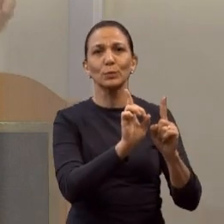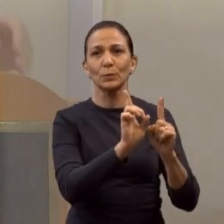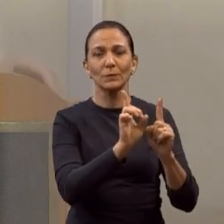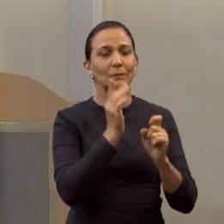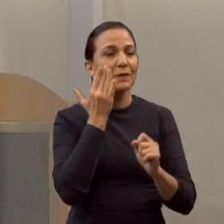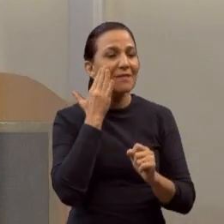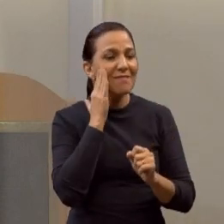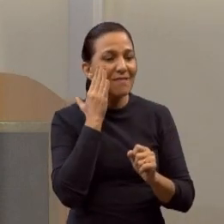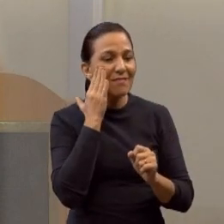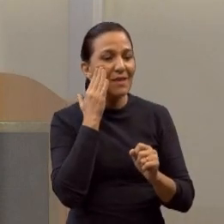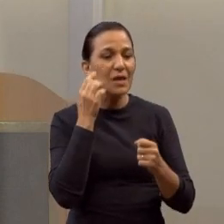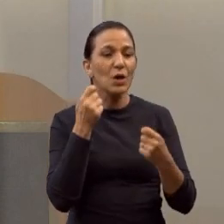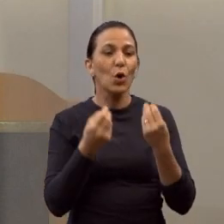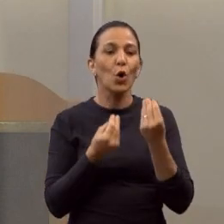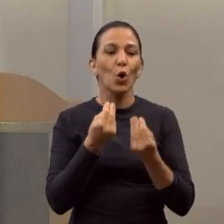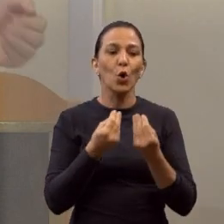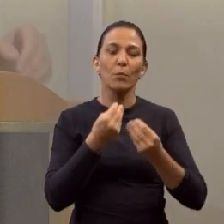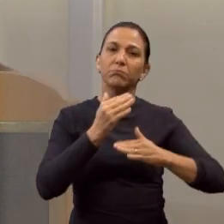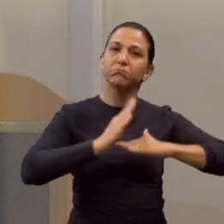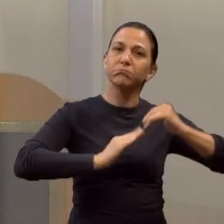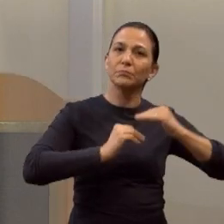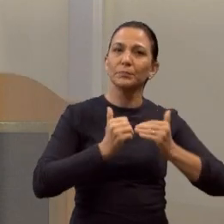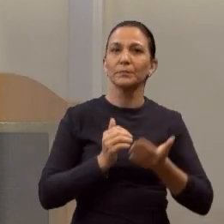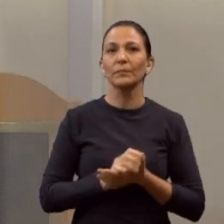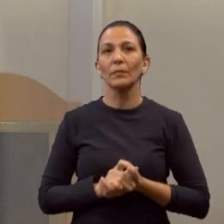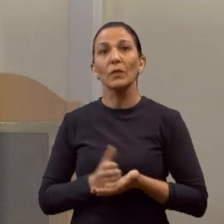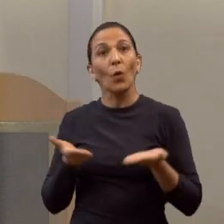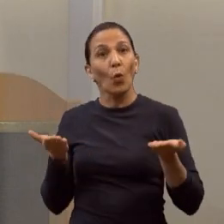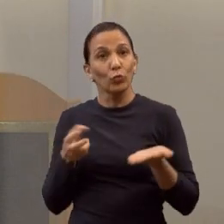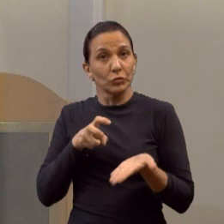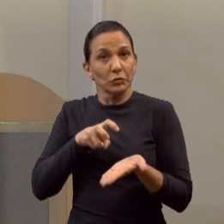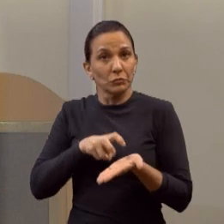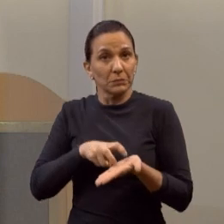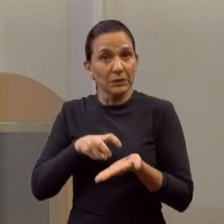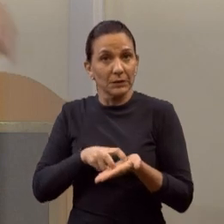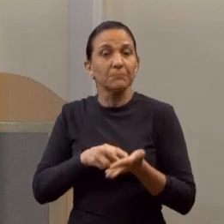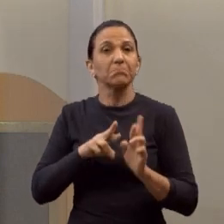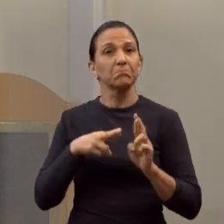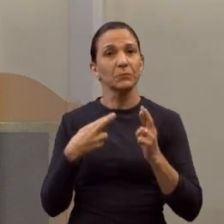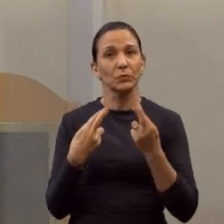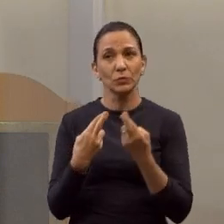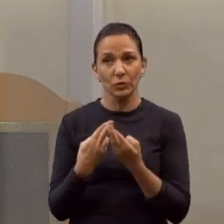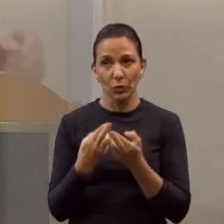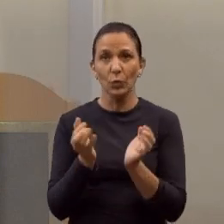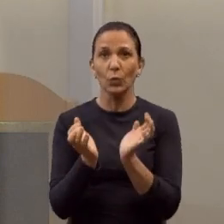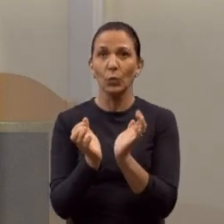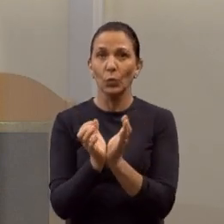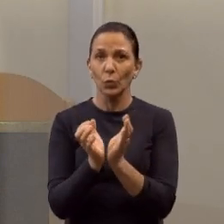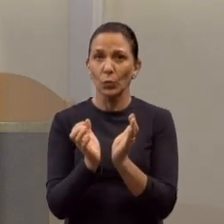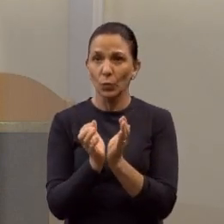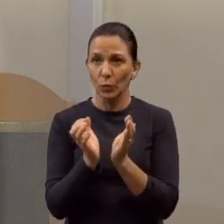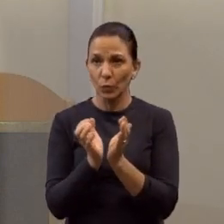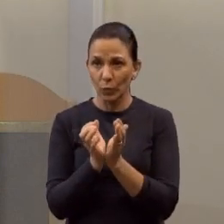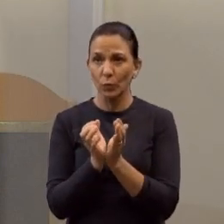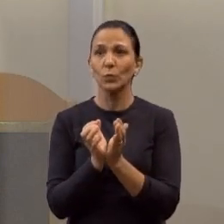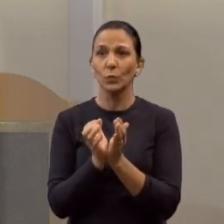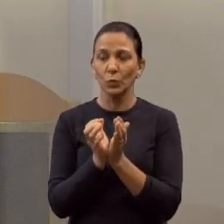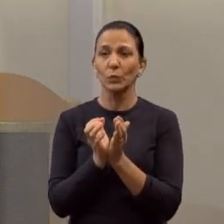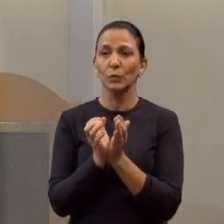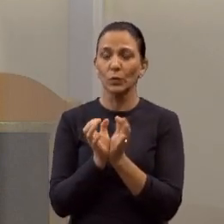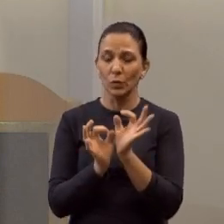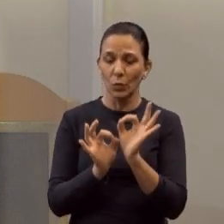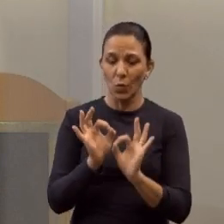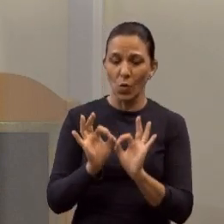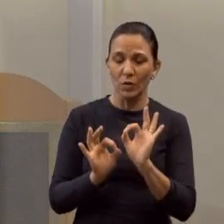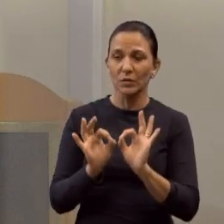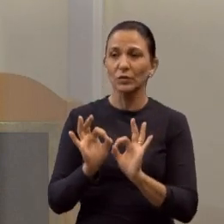entender melhor essa demanda. E fui lá hoje de manhã, né, como prometido, já até criei um grupo para estar